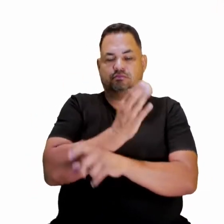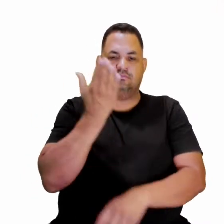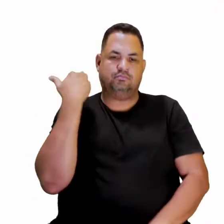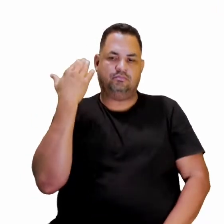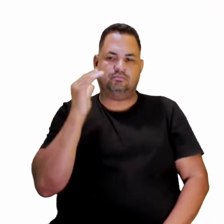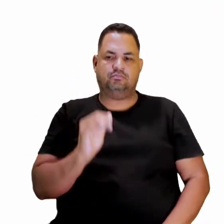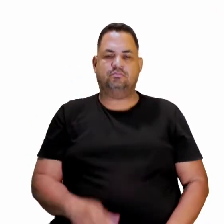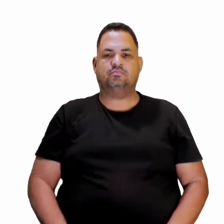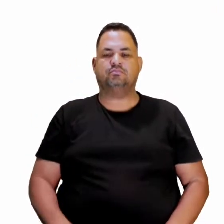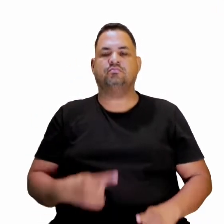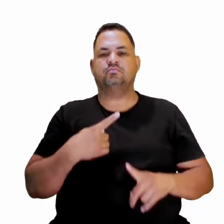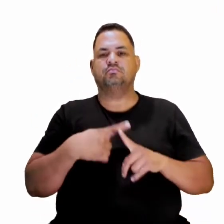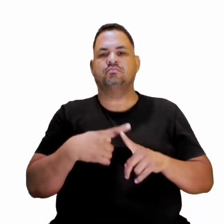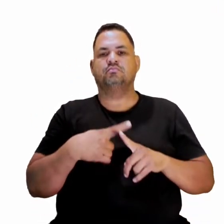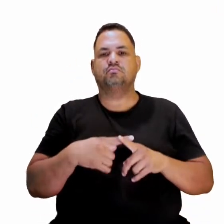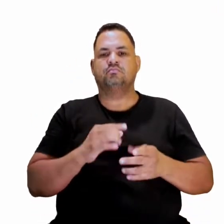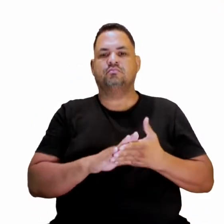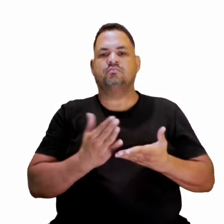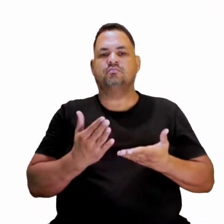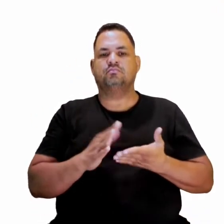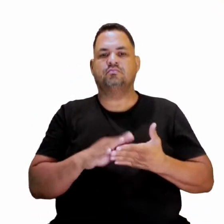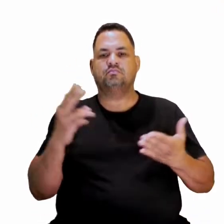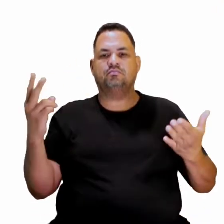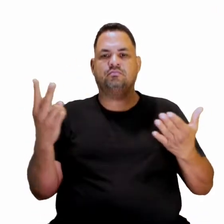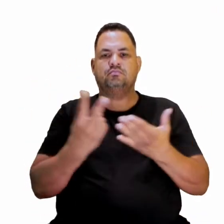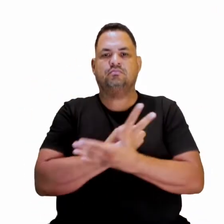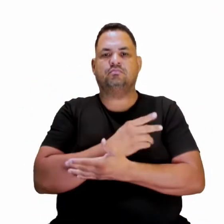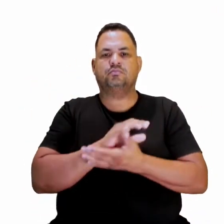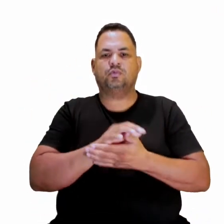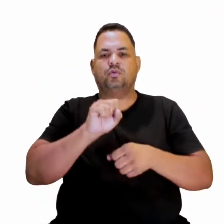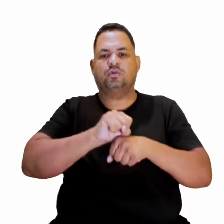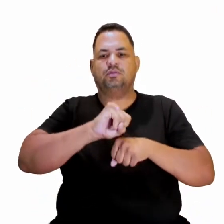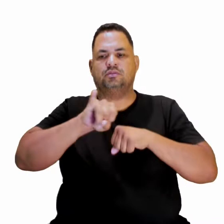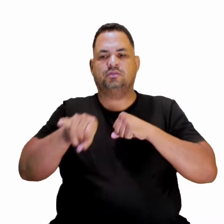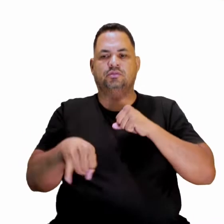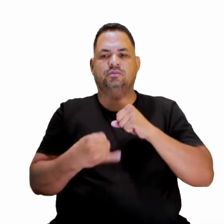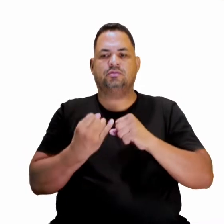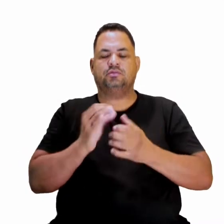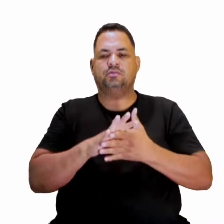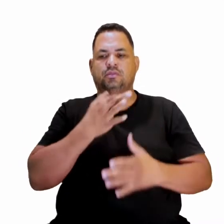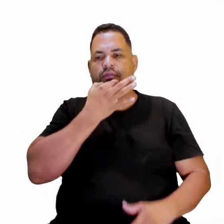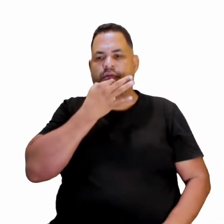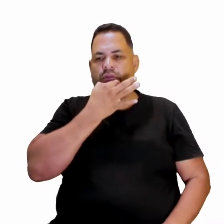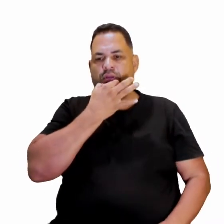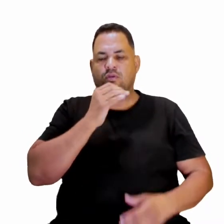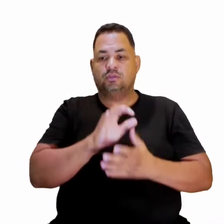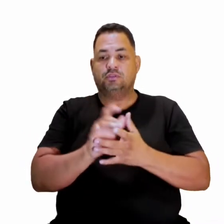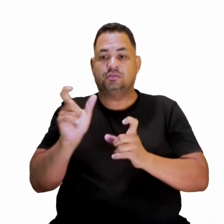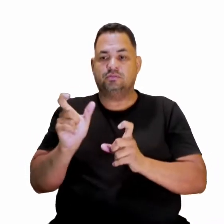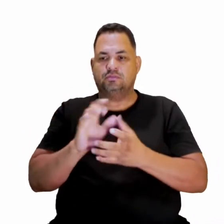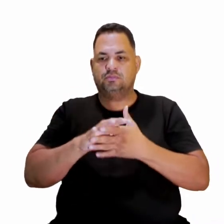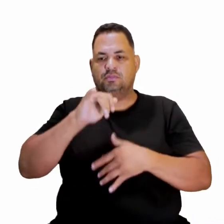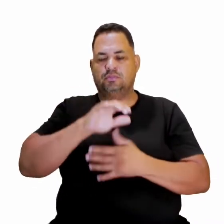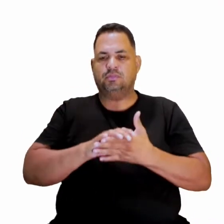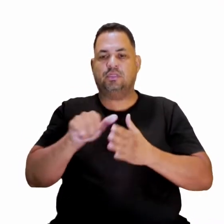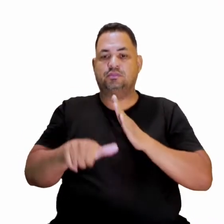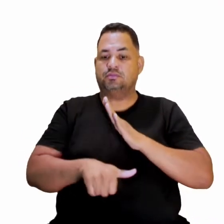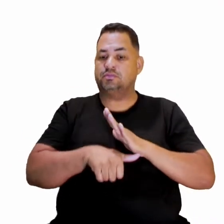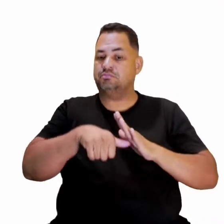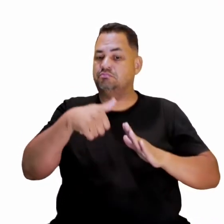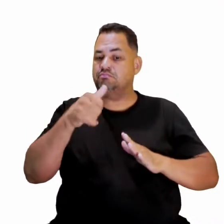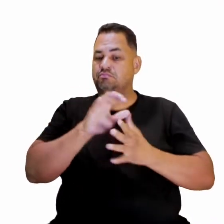Por quê? Porque essa palavra aqui, ela funciona como um adjetivo. Em inglês, o adjetivo vem na frente do substantivo,